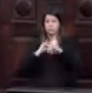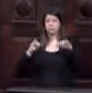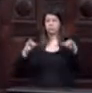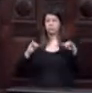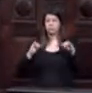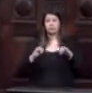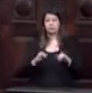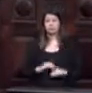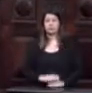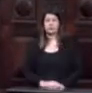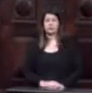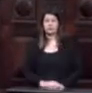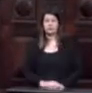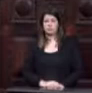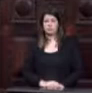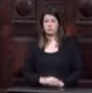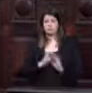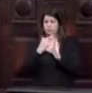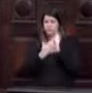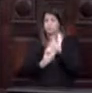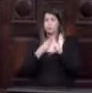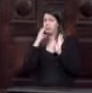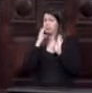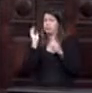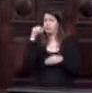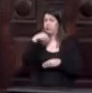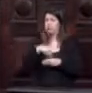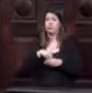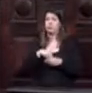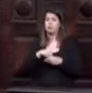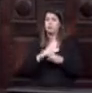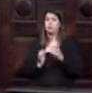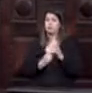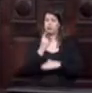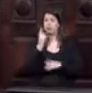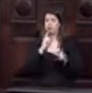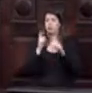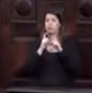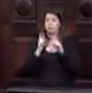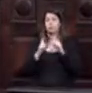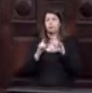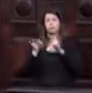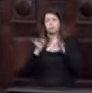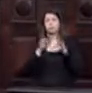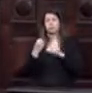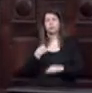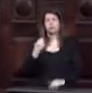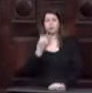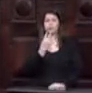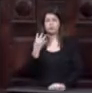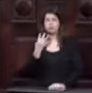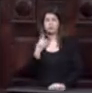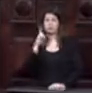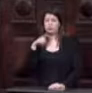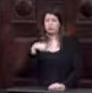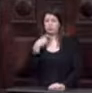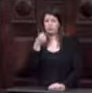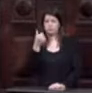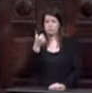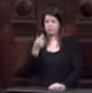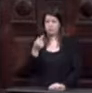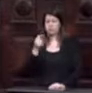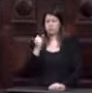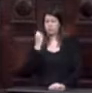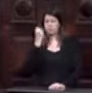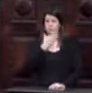Anuncio, em regime de urgência, em votação, em discussão única, projeto de lei complementar número 44, 2017, de autoria do